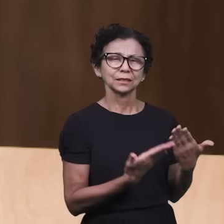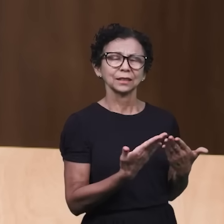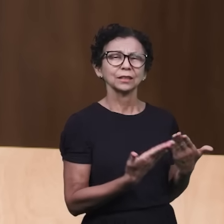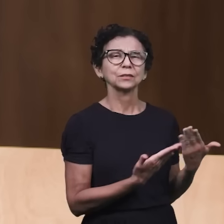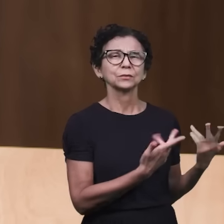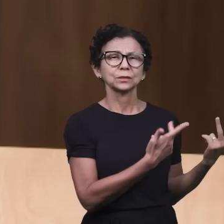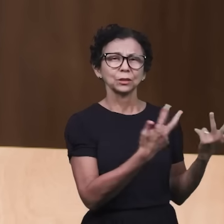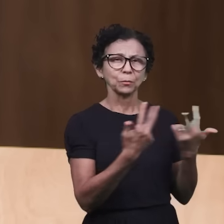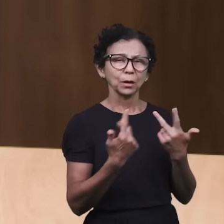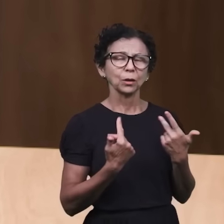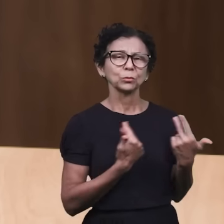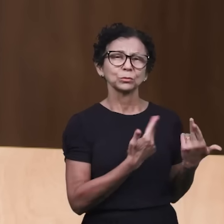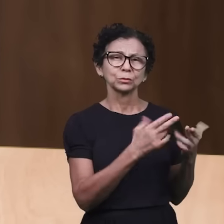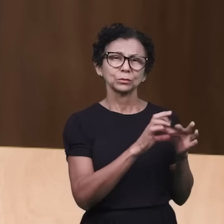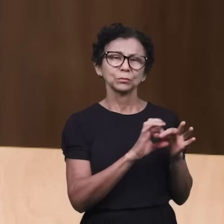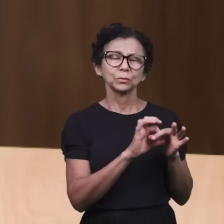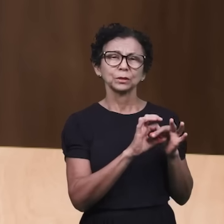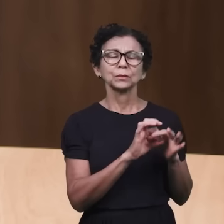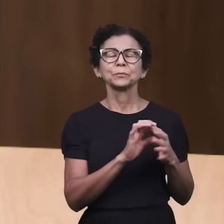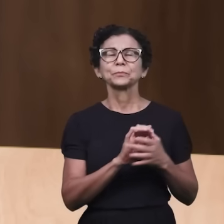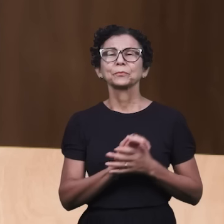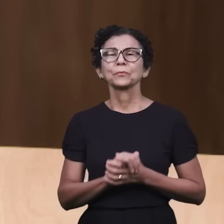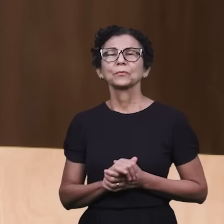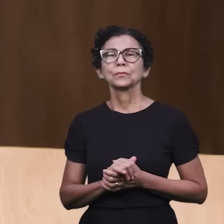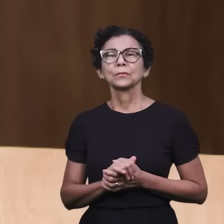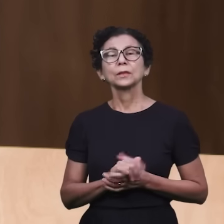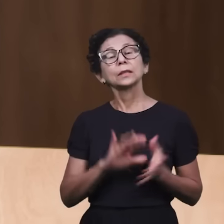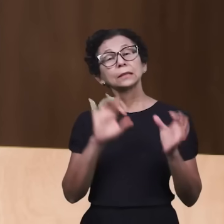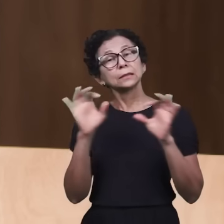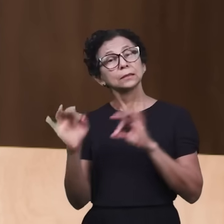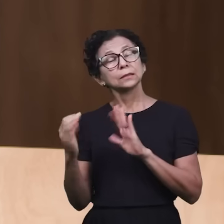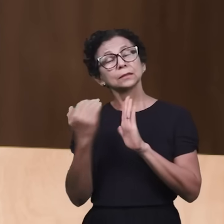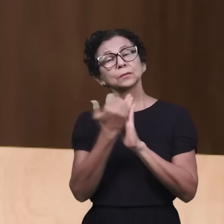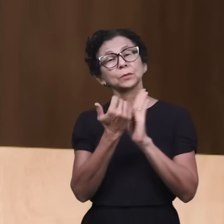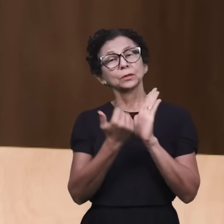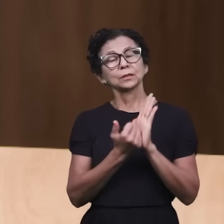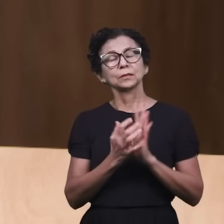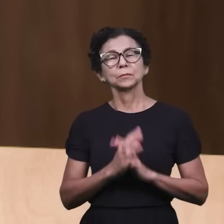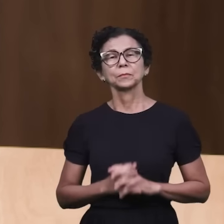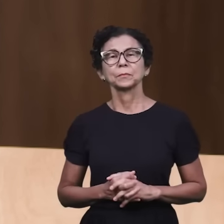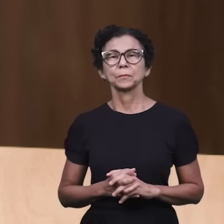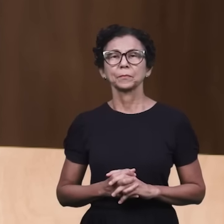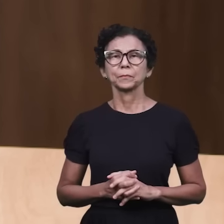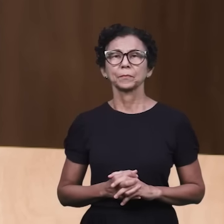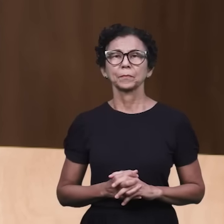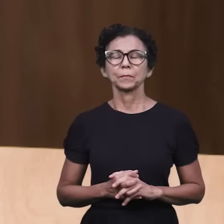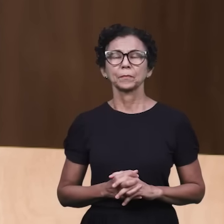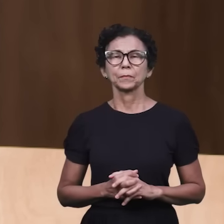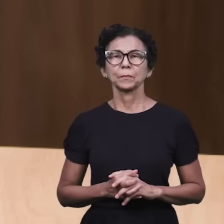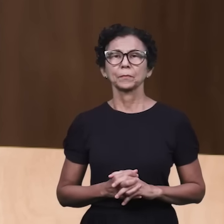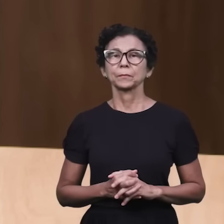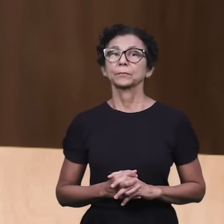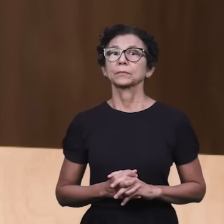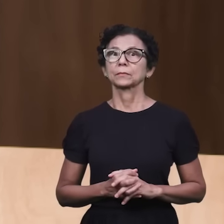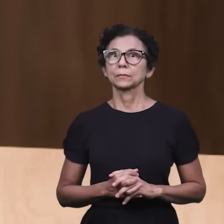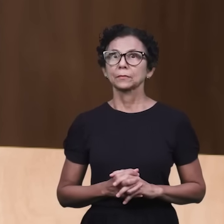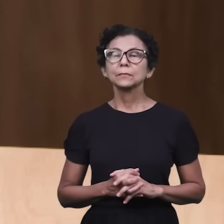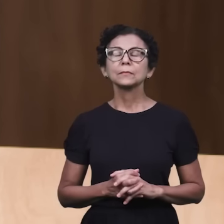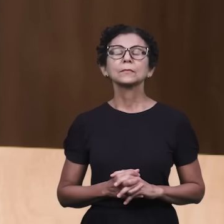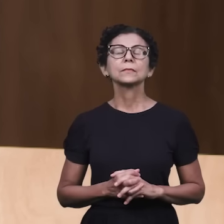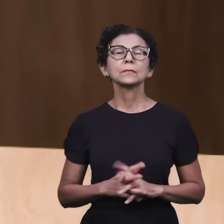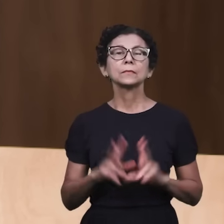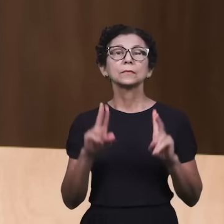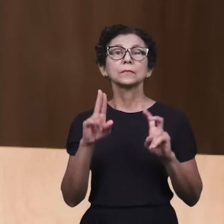conteúdo que nós estamos trazendo. Nós vamos continuar falando sobre conversas bíblicas e hoje o assunto é